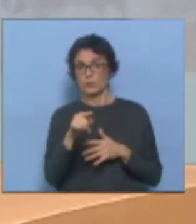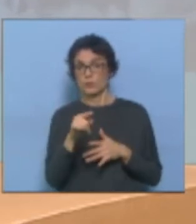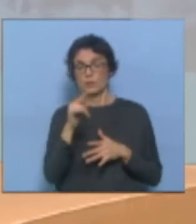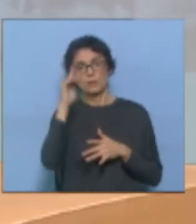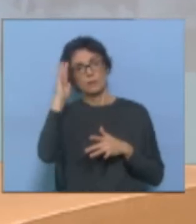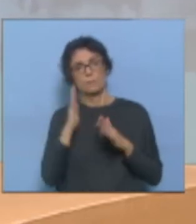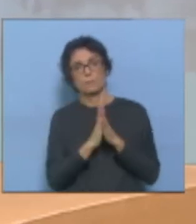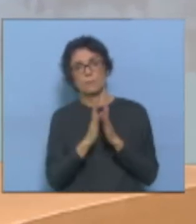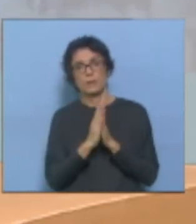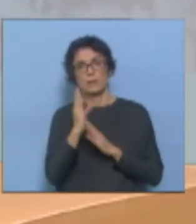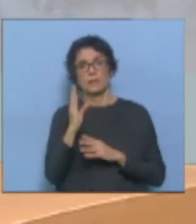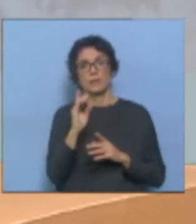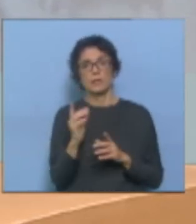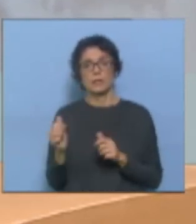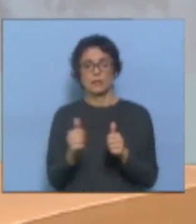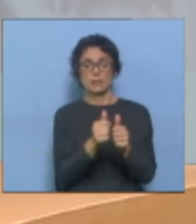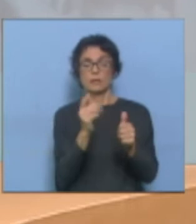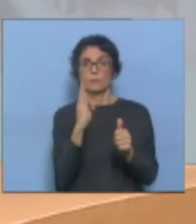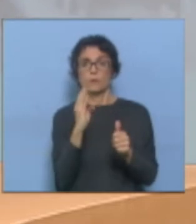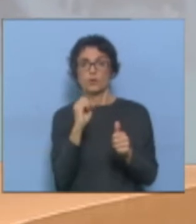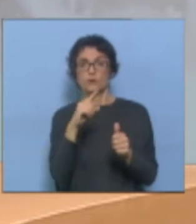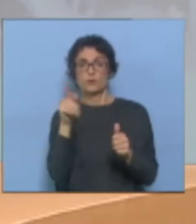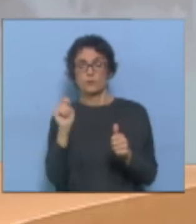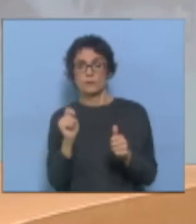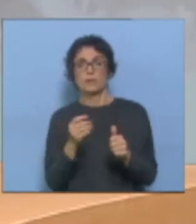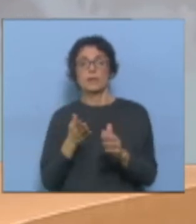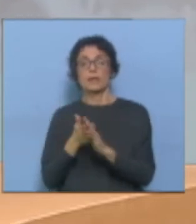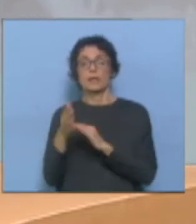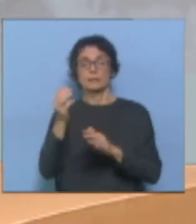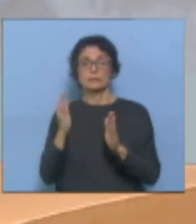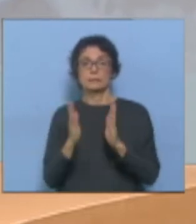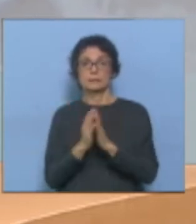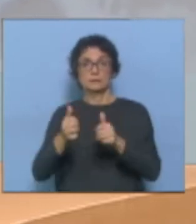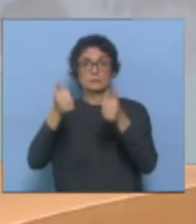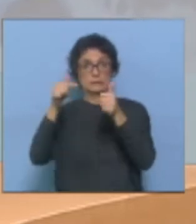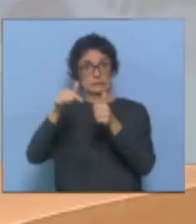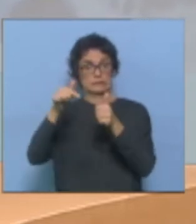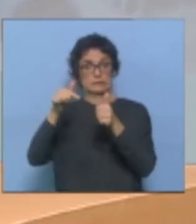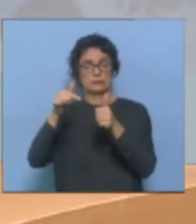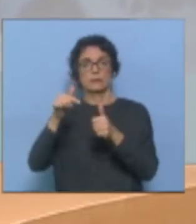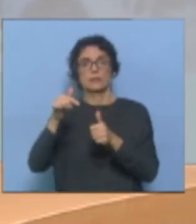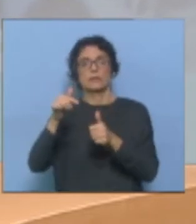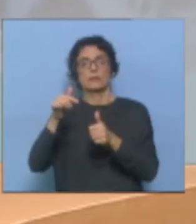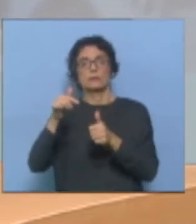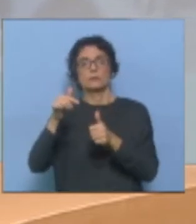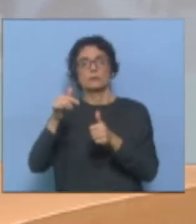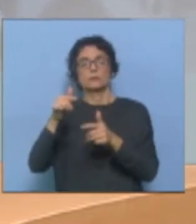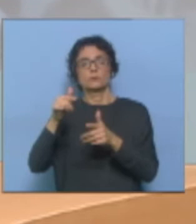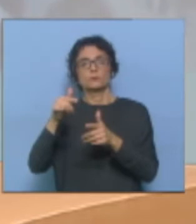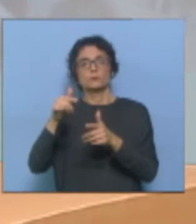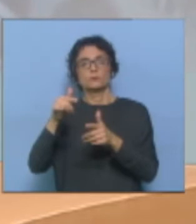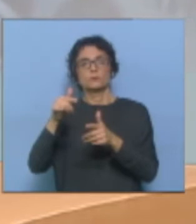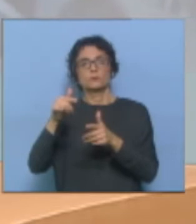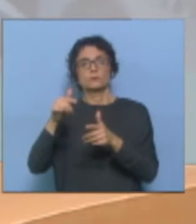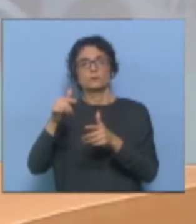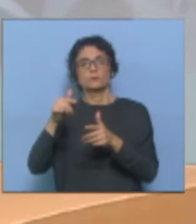templo 40 dias depois do nascimento de Jesus. E, portanto, a lei de Moisés prescrevia